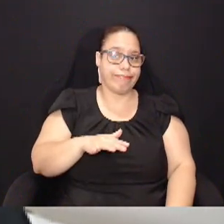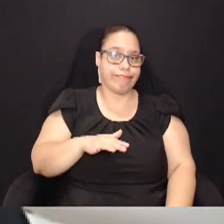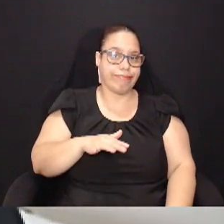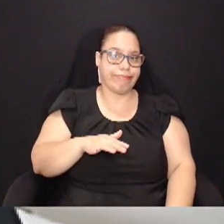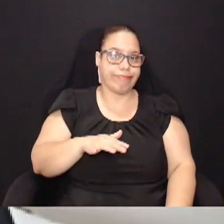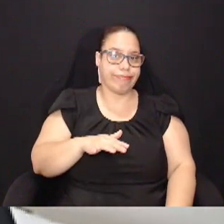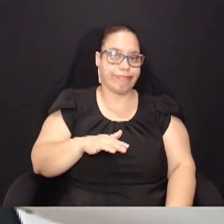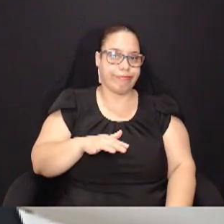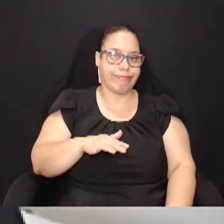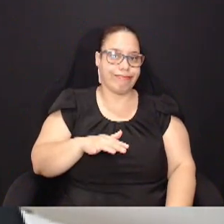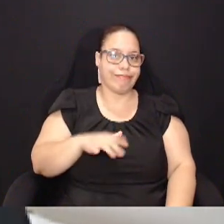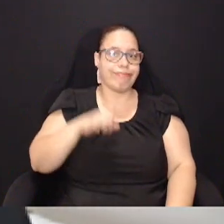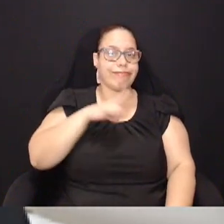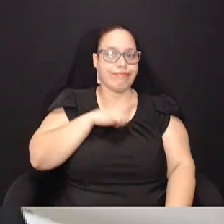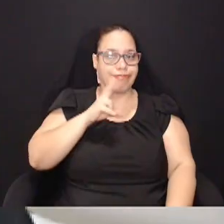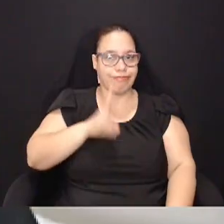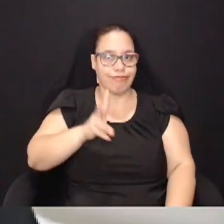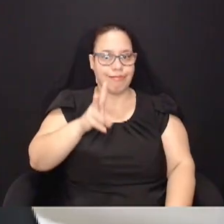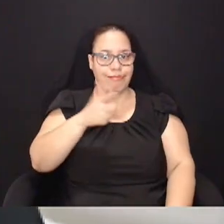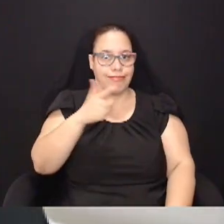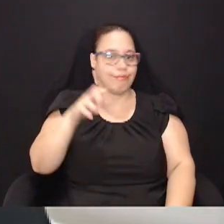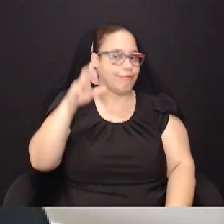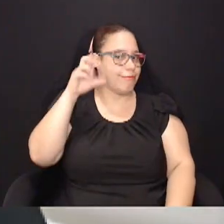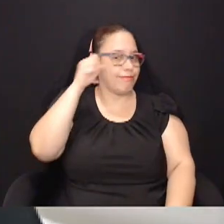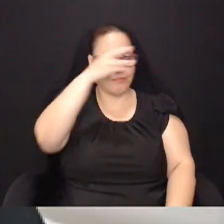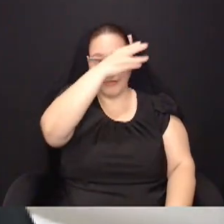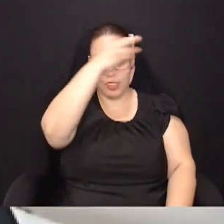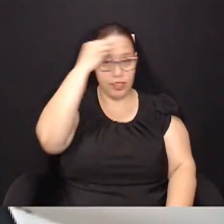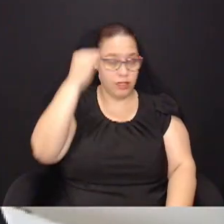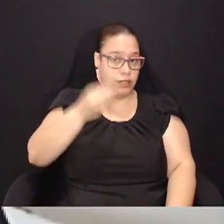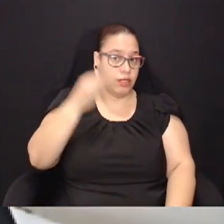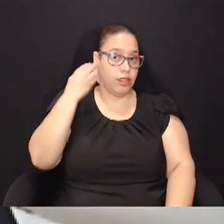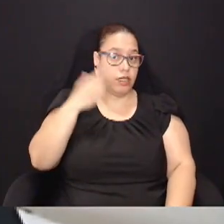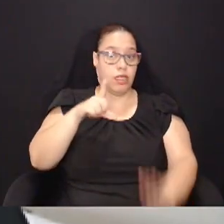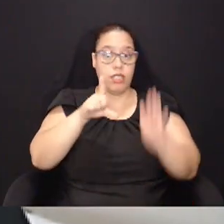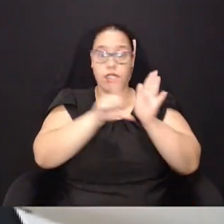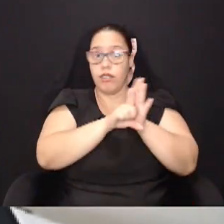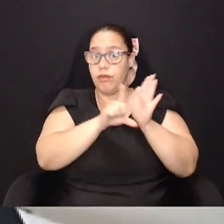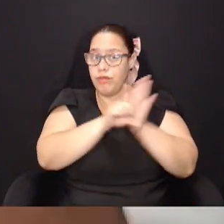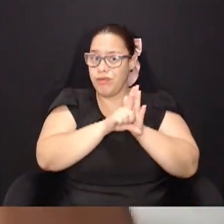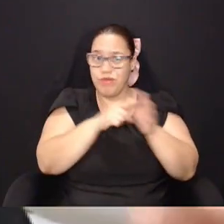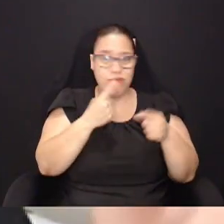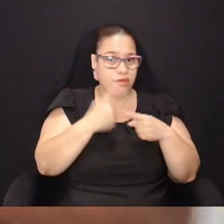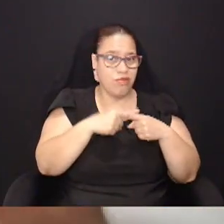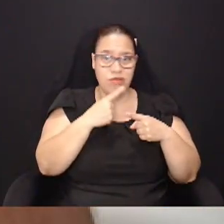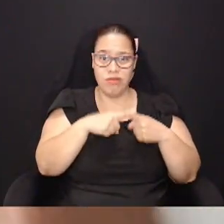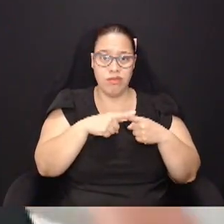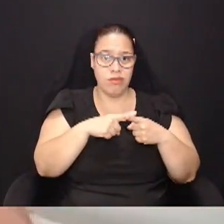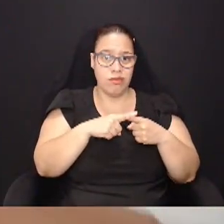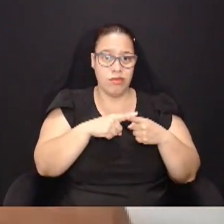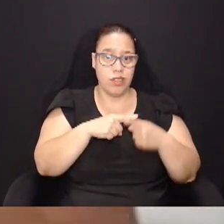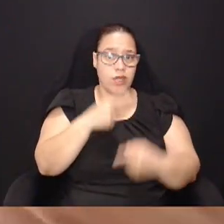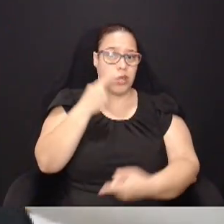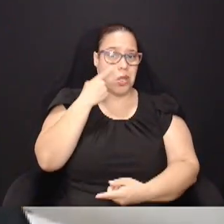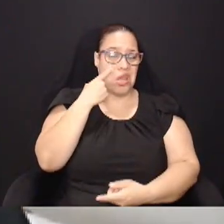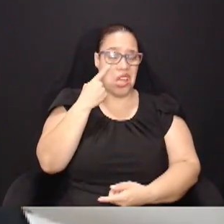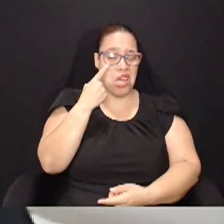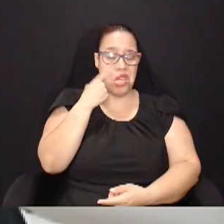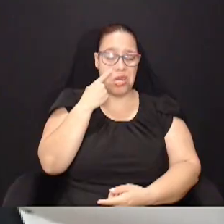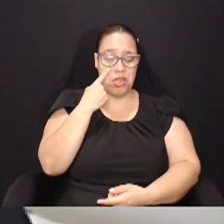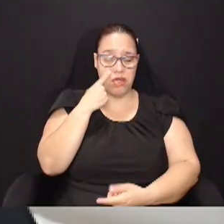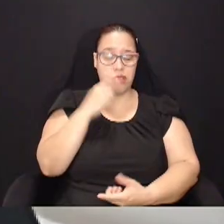ainda continuam sendo esquecidas, até pelas nossas leis, porque você vê tantas